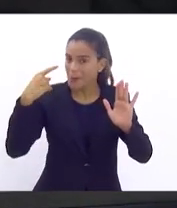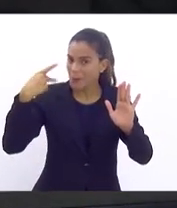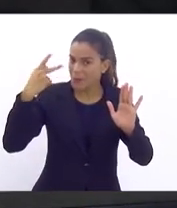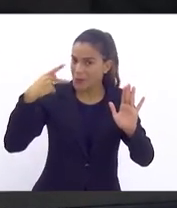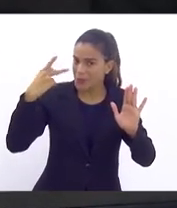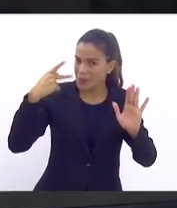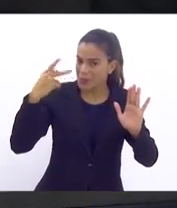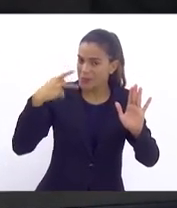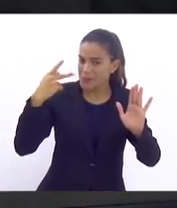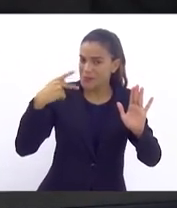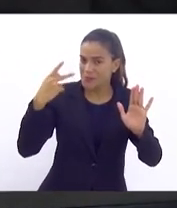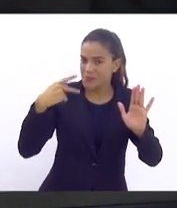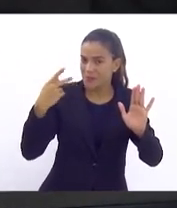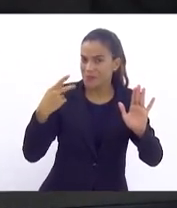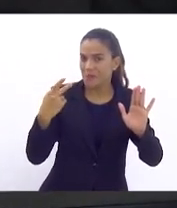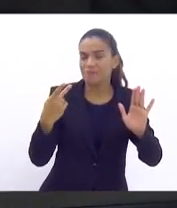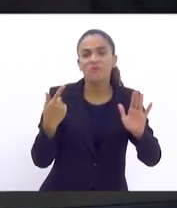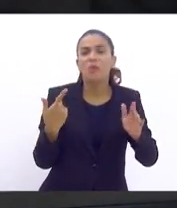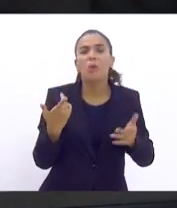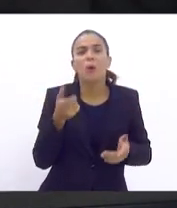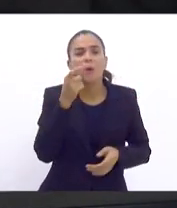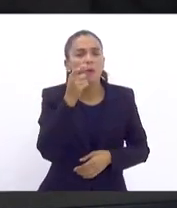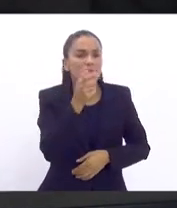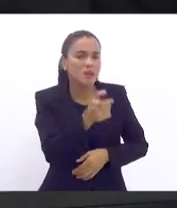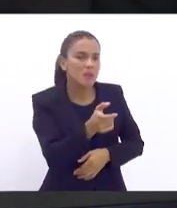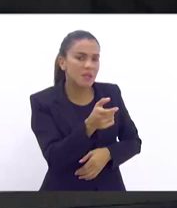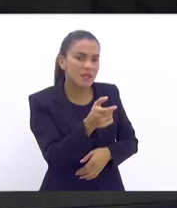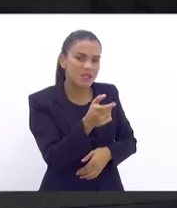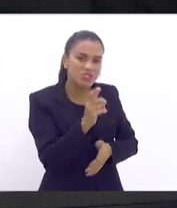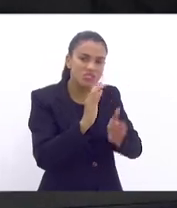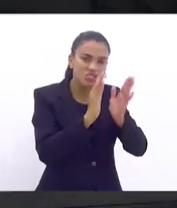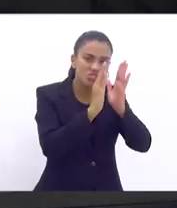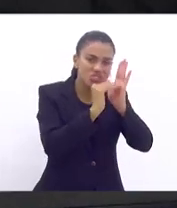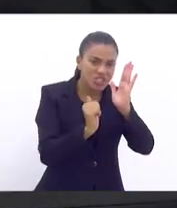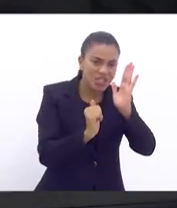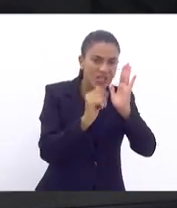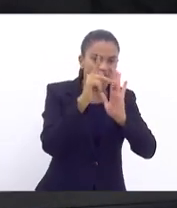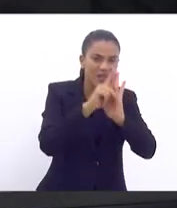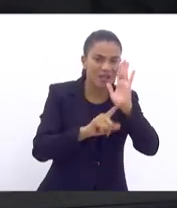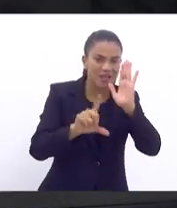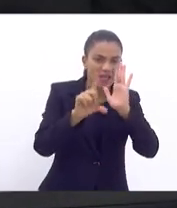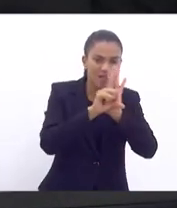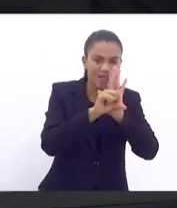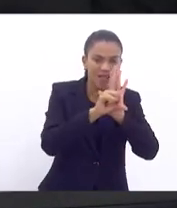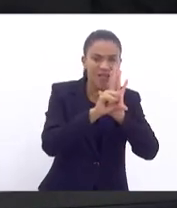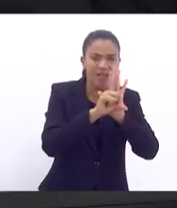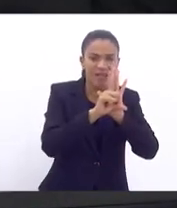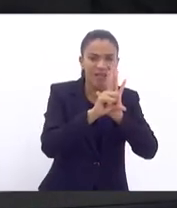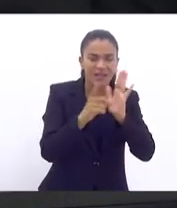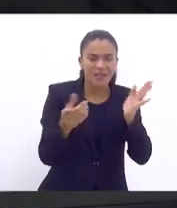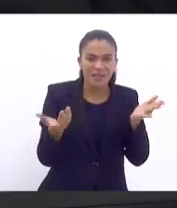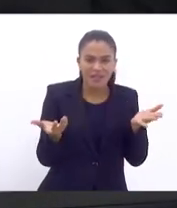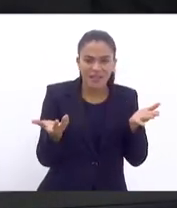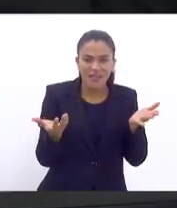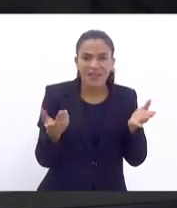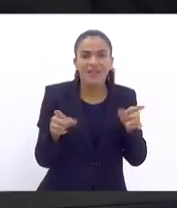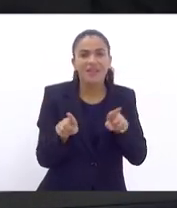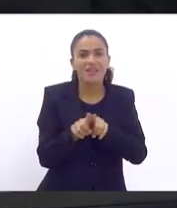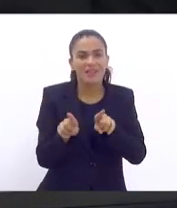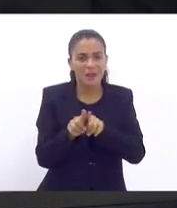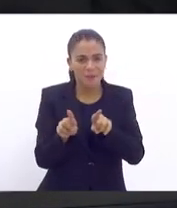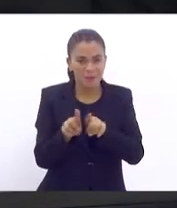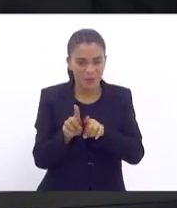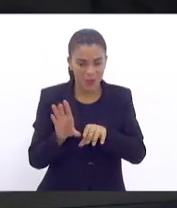Qual é o interesse do relator retirar um projeto que tenham parecer E que esse colegiado Com